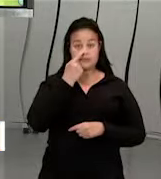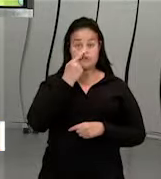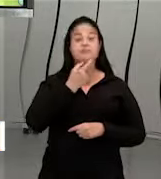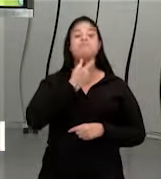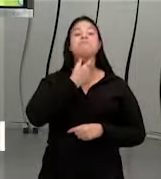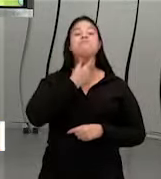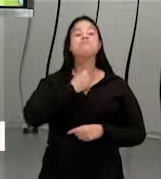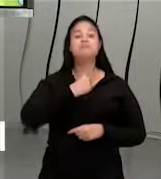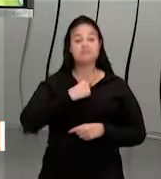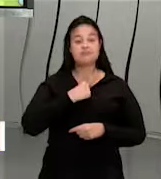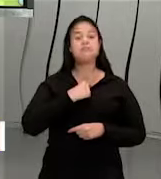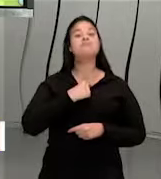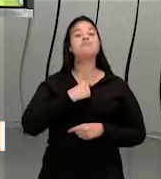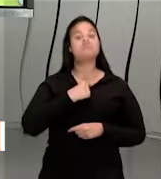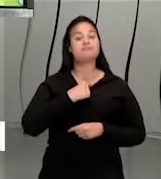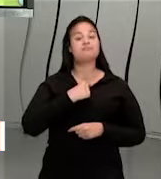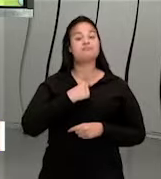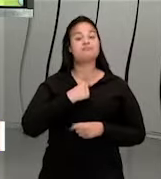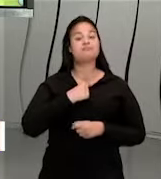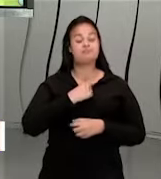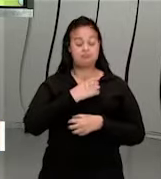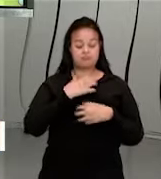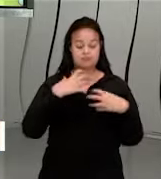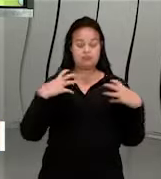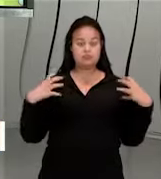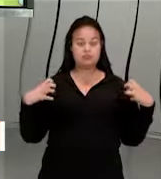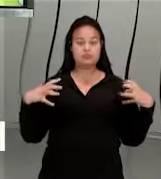traqueia, nas articulações.